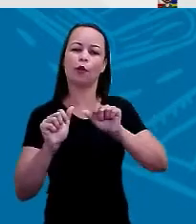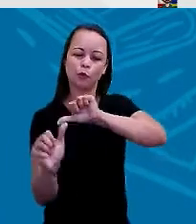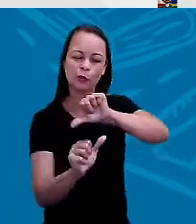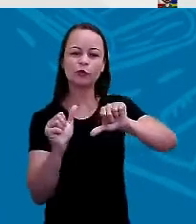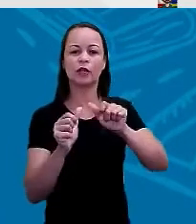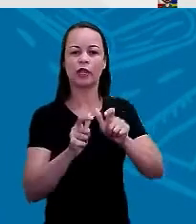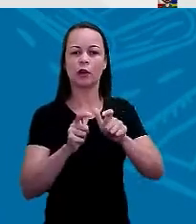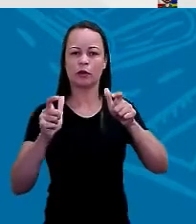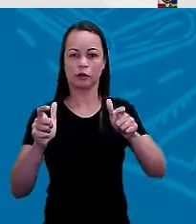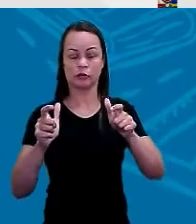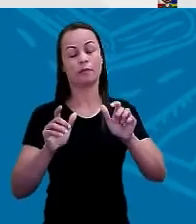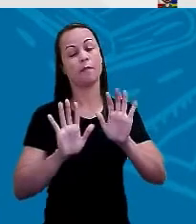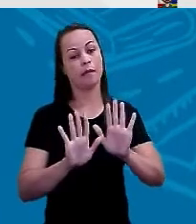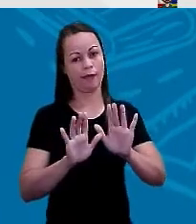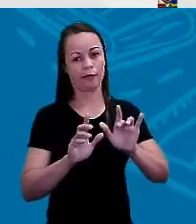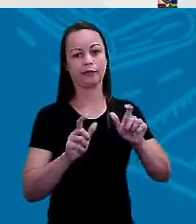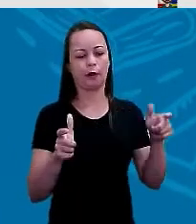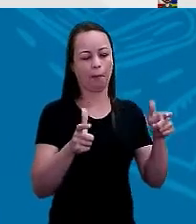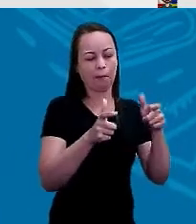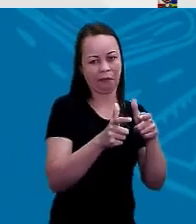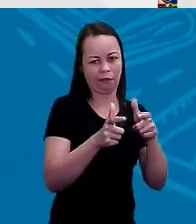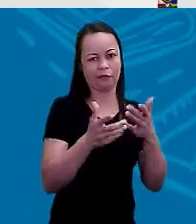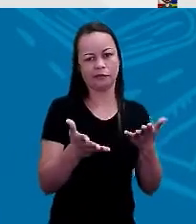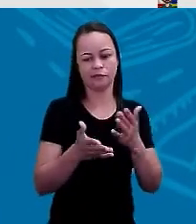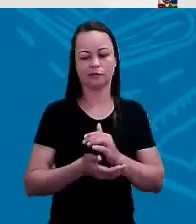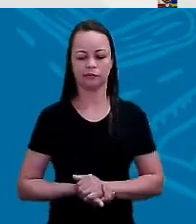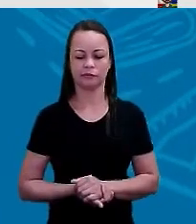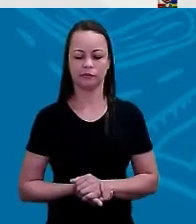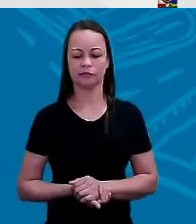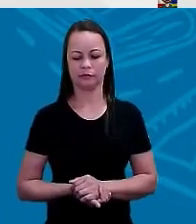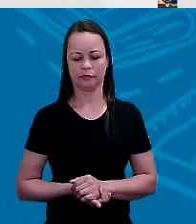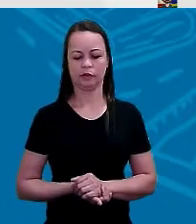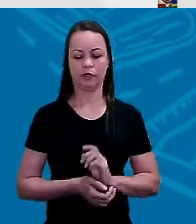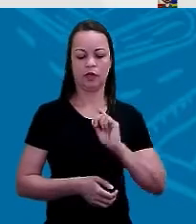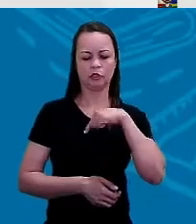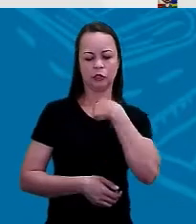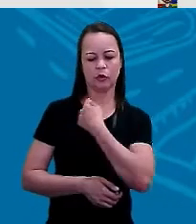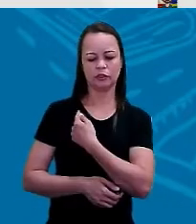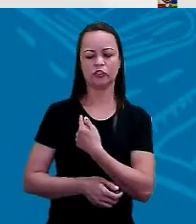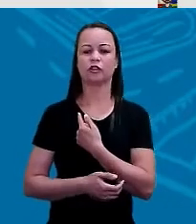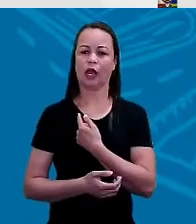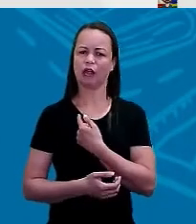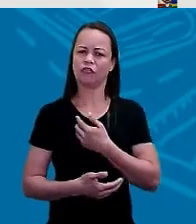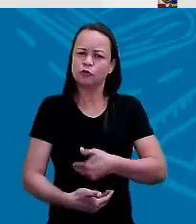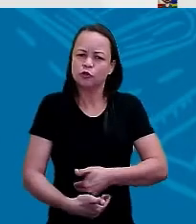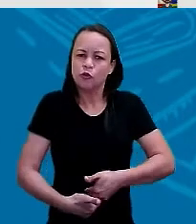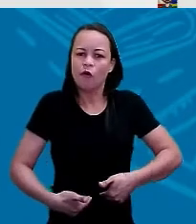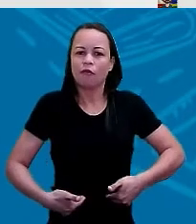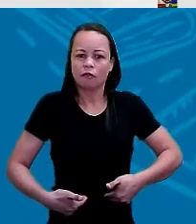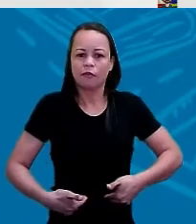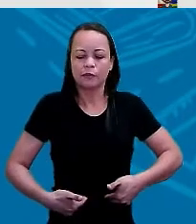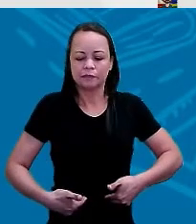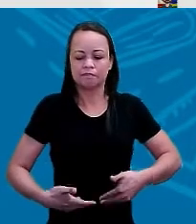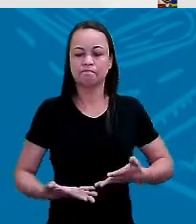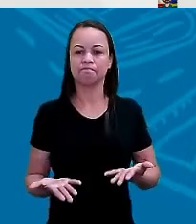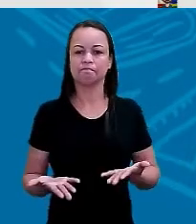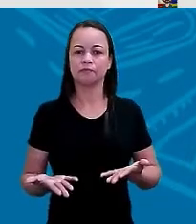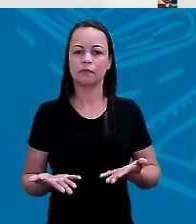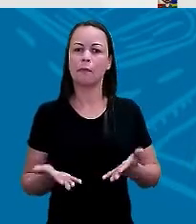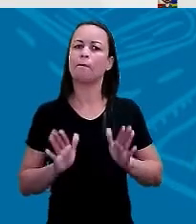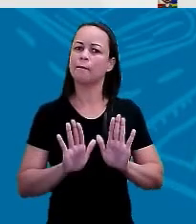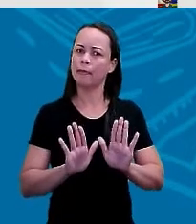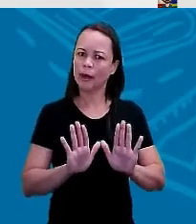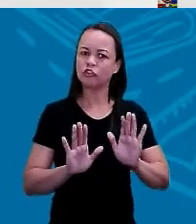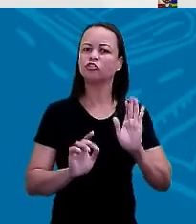era pequeno. So, we were hungry. Nós estávamos com fome, mas já comemos,